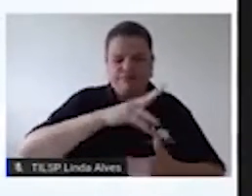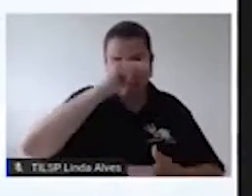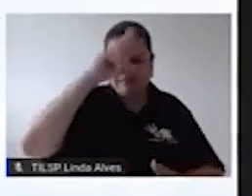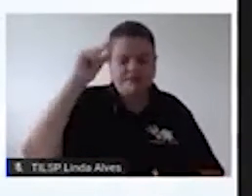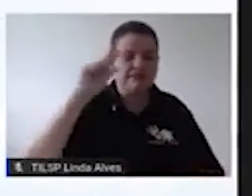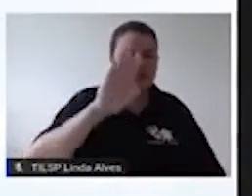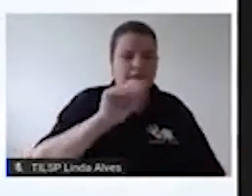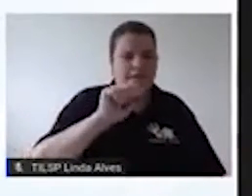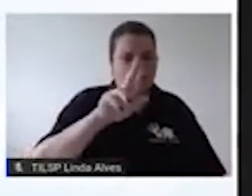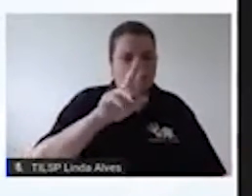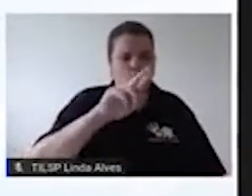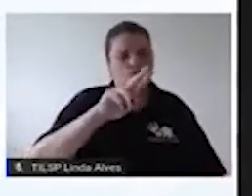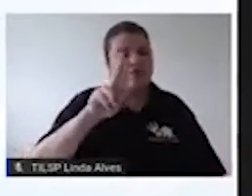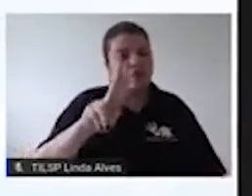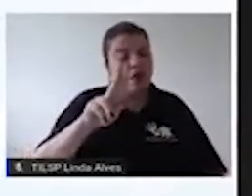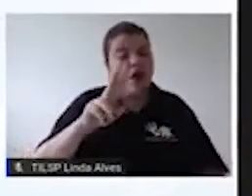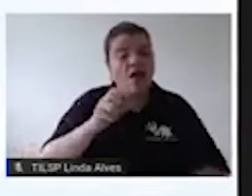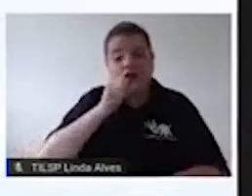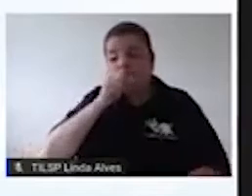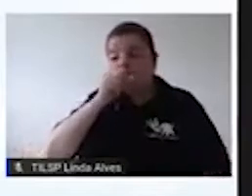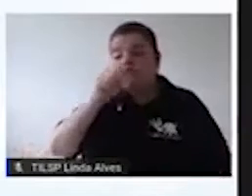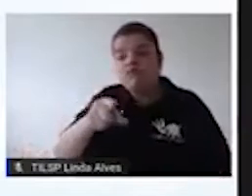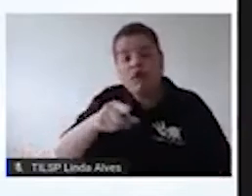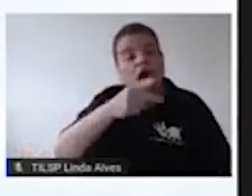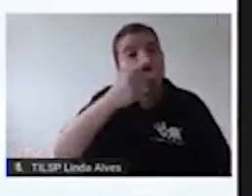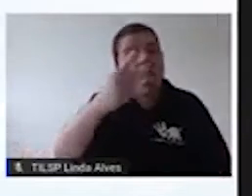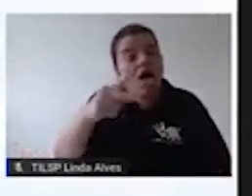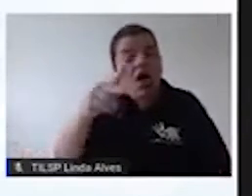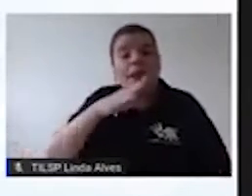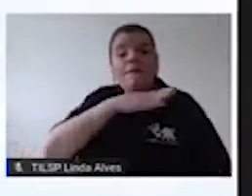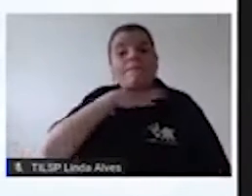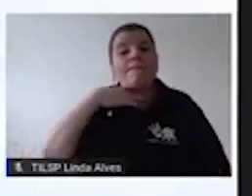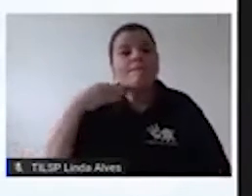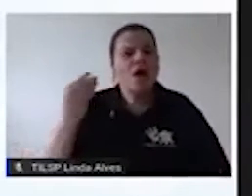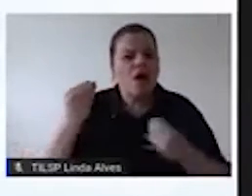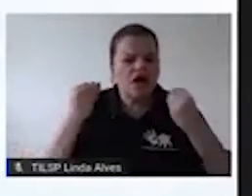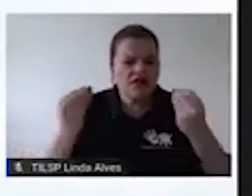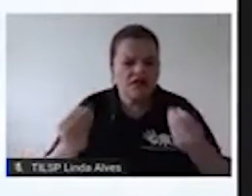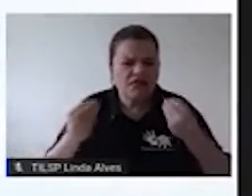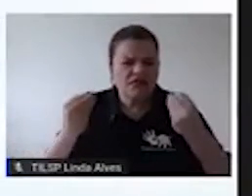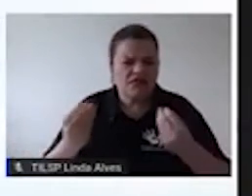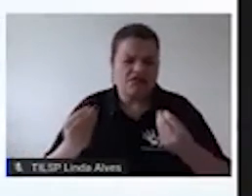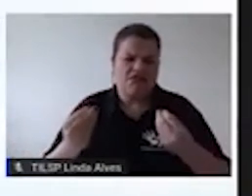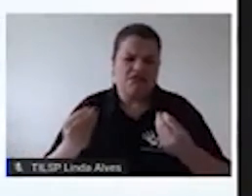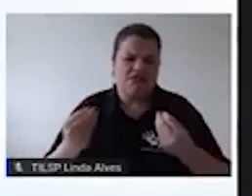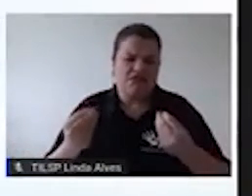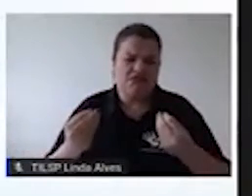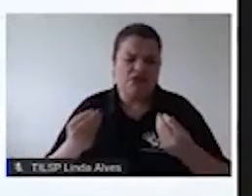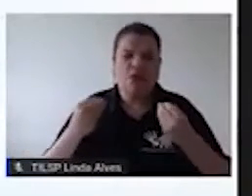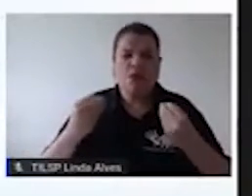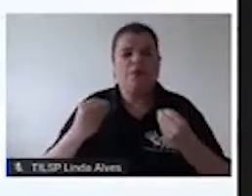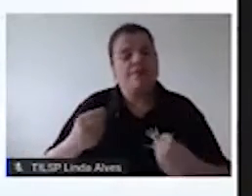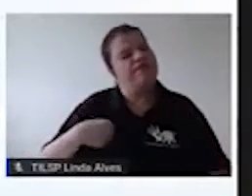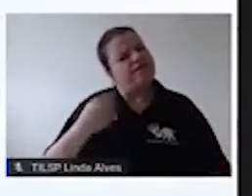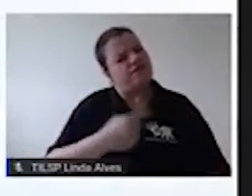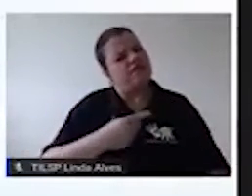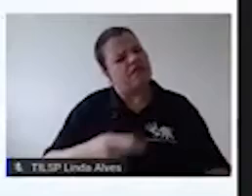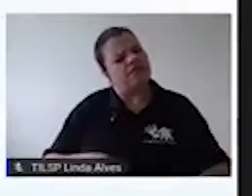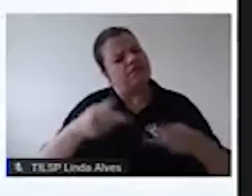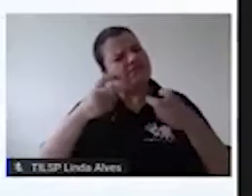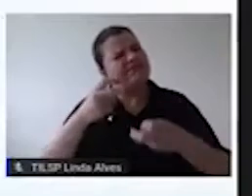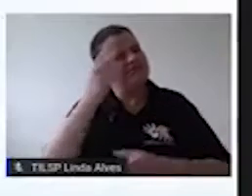as pessoas estão ameaçando ela de morte, ameaças de morte. E aí você